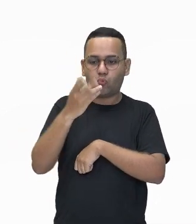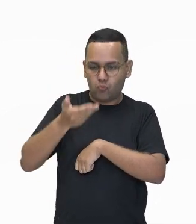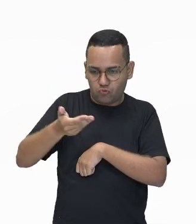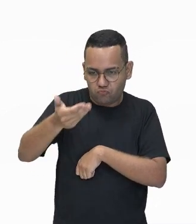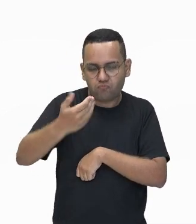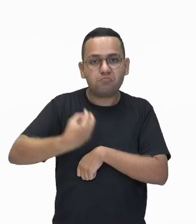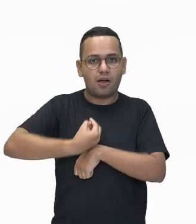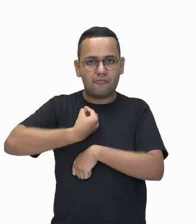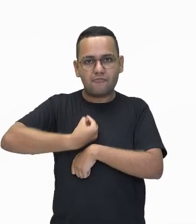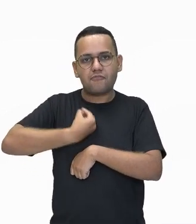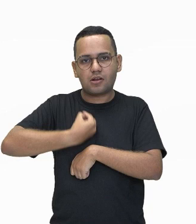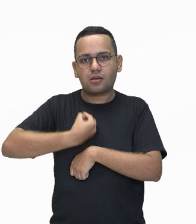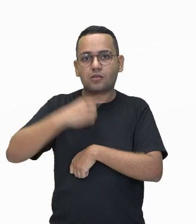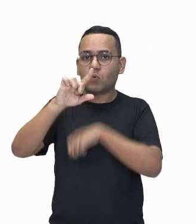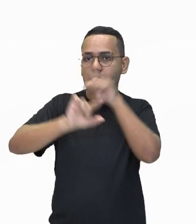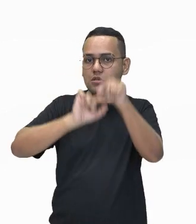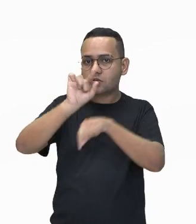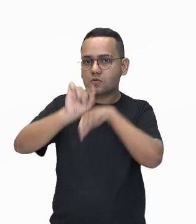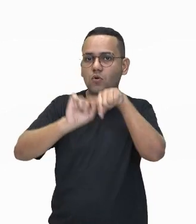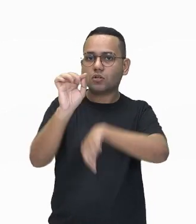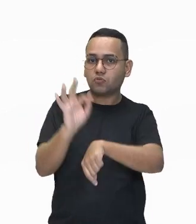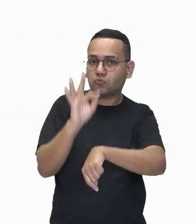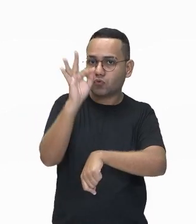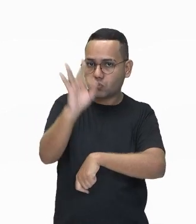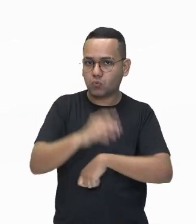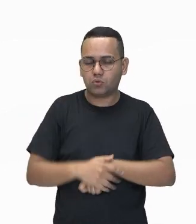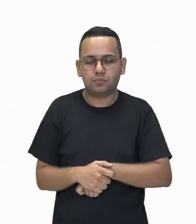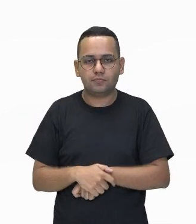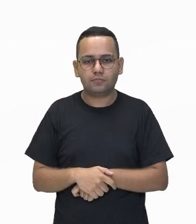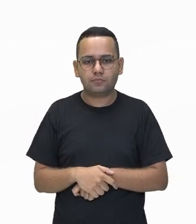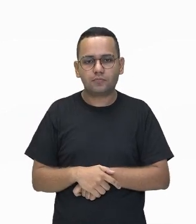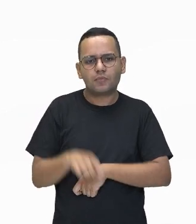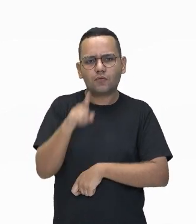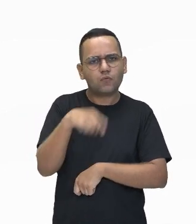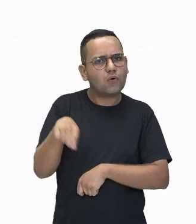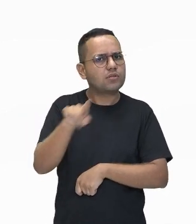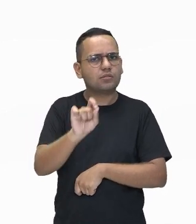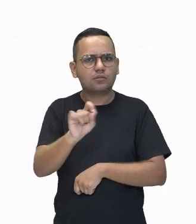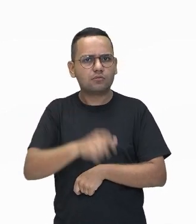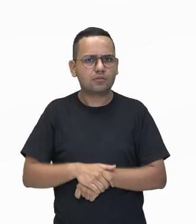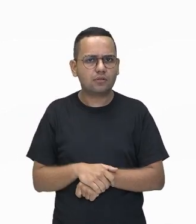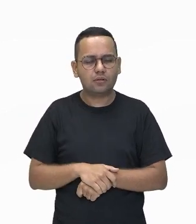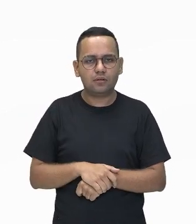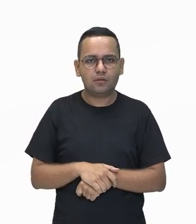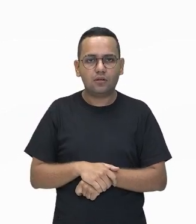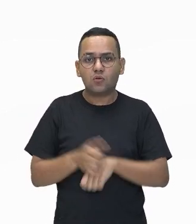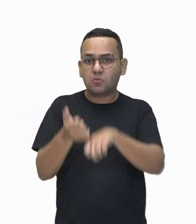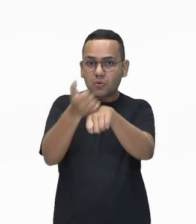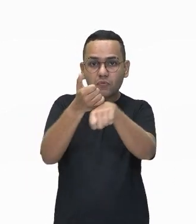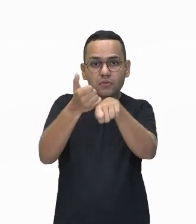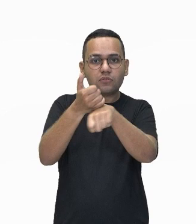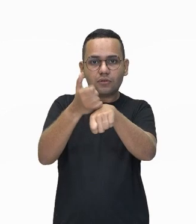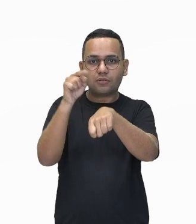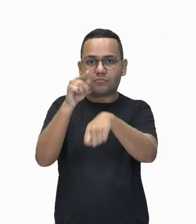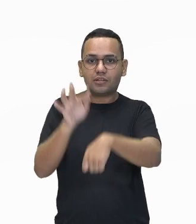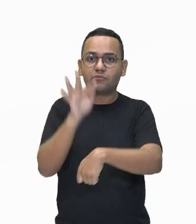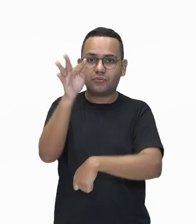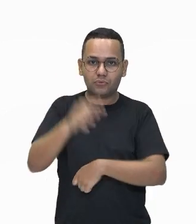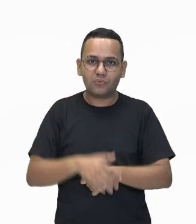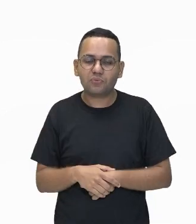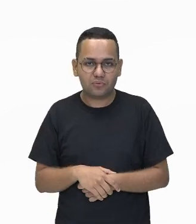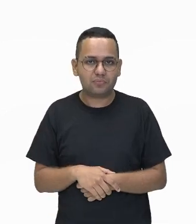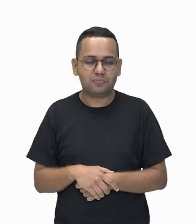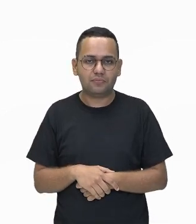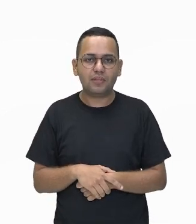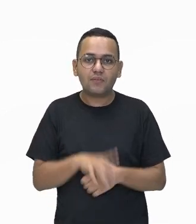para vocês ainda agora? Vocês serão o quê, né? Os trabalhadores do futuro, né? Vocês vão pertencer a